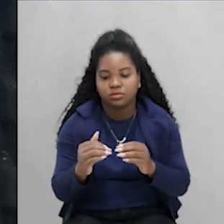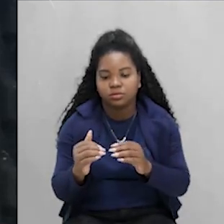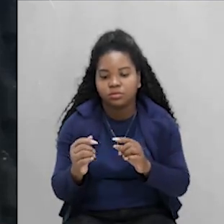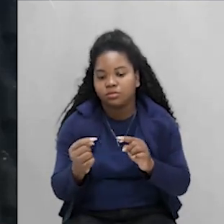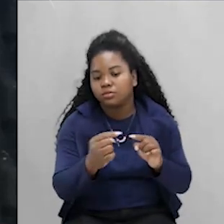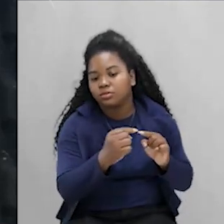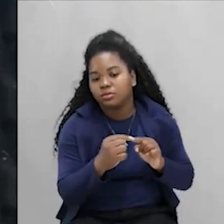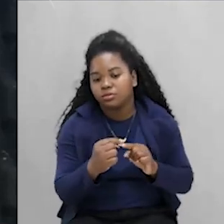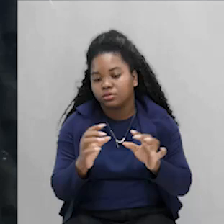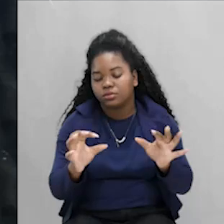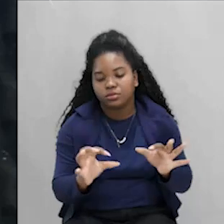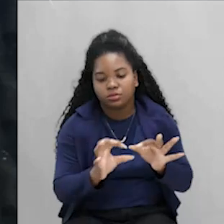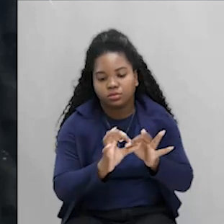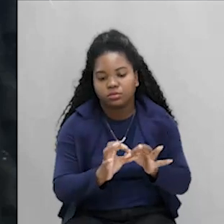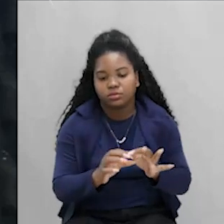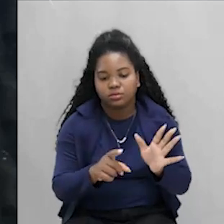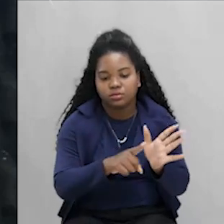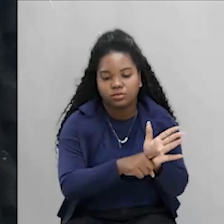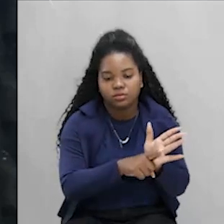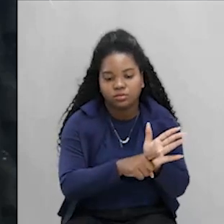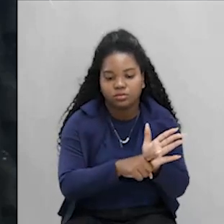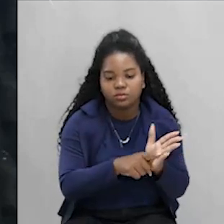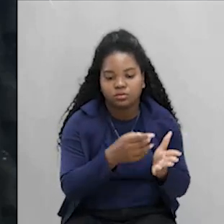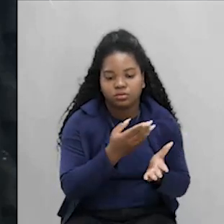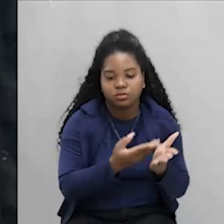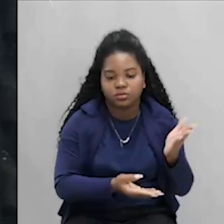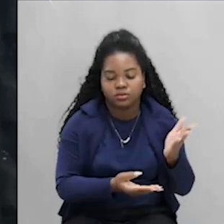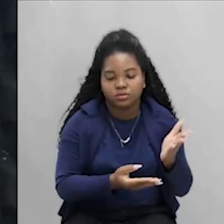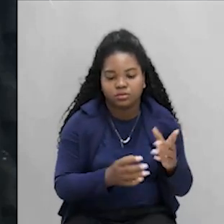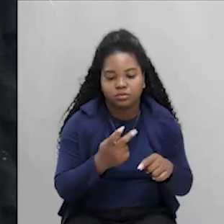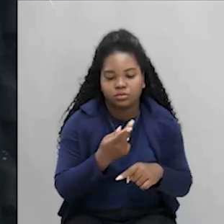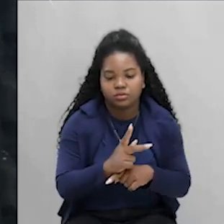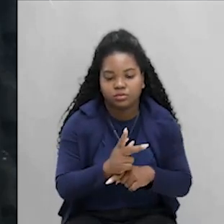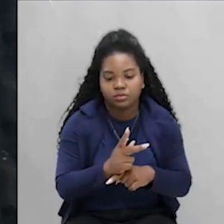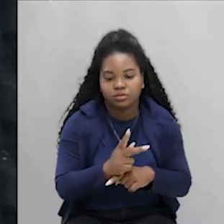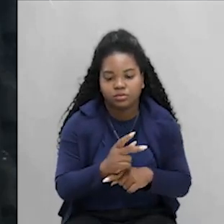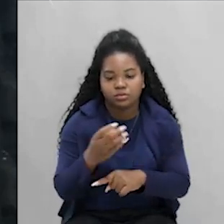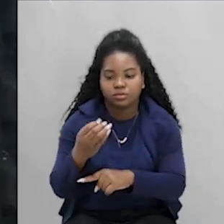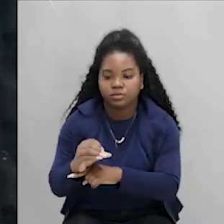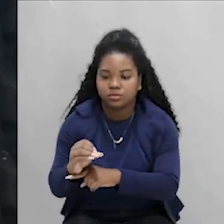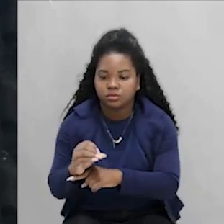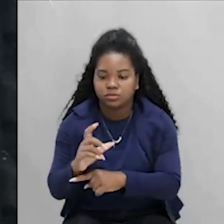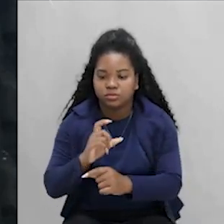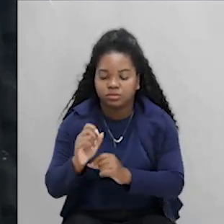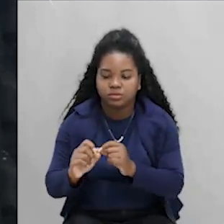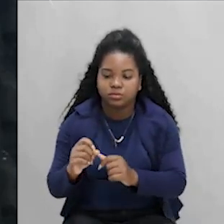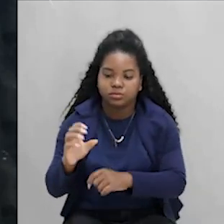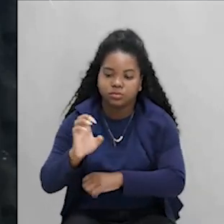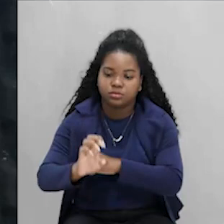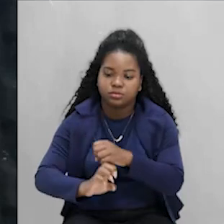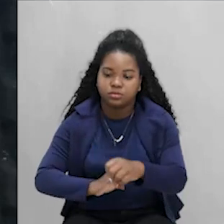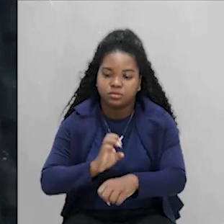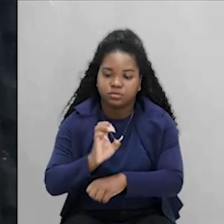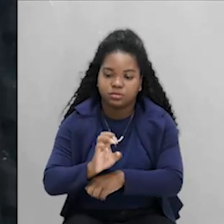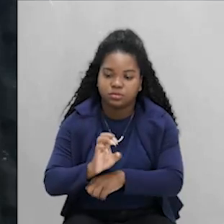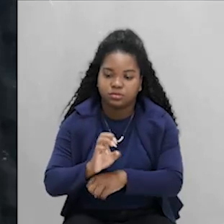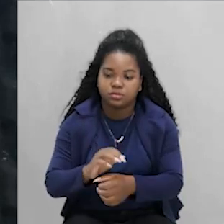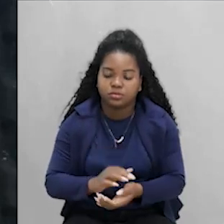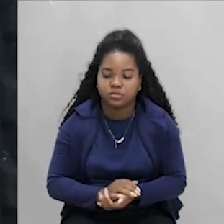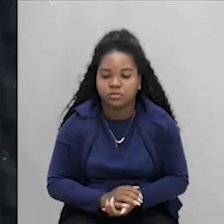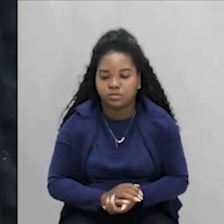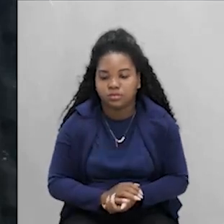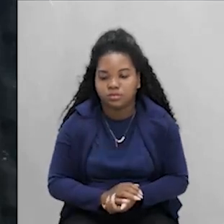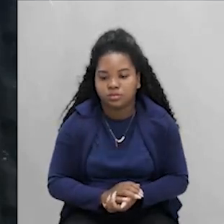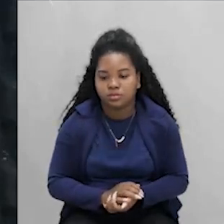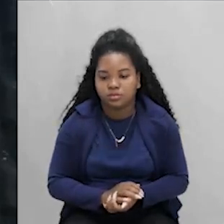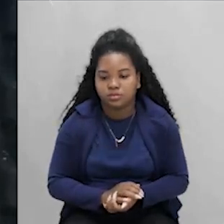o negativo que como saiu o hidrogênio o oxigênio ficou com os elétrons Então dessa combinação do ácido